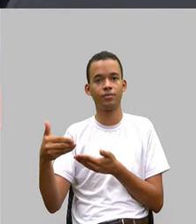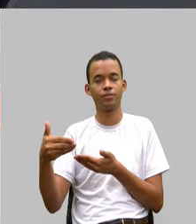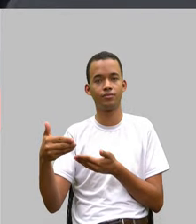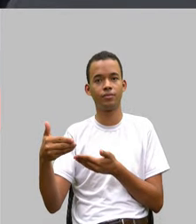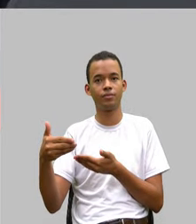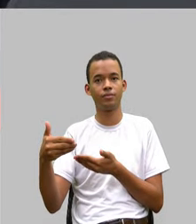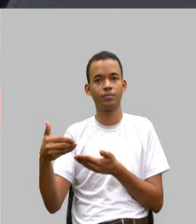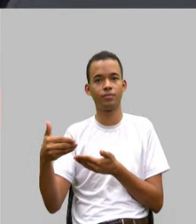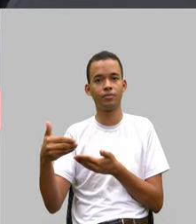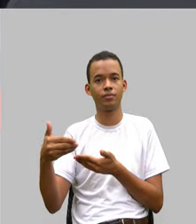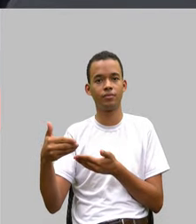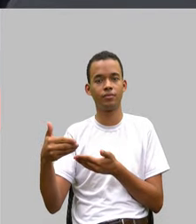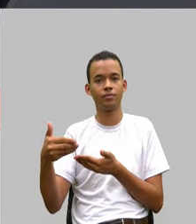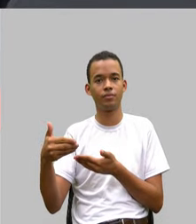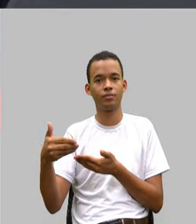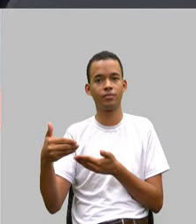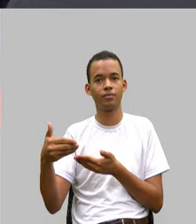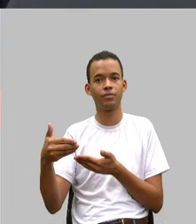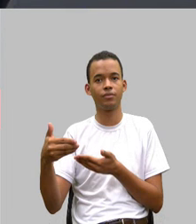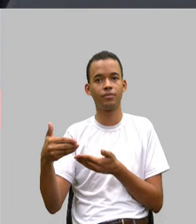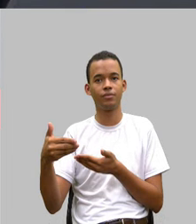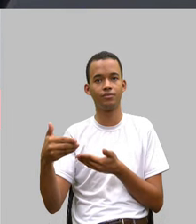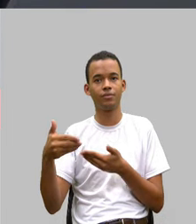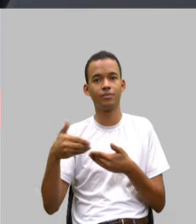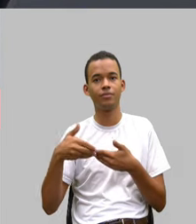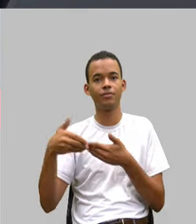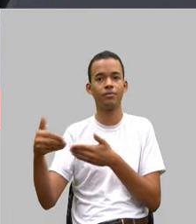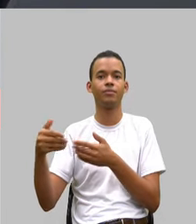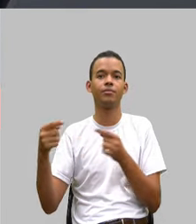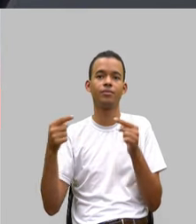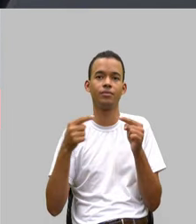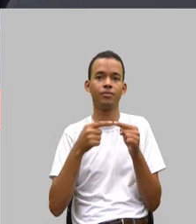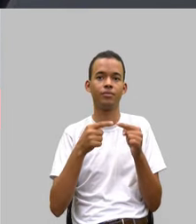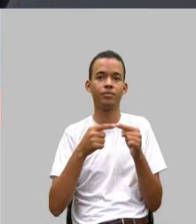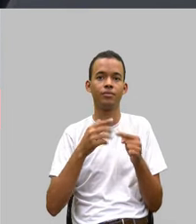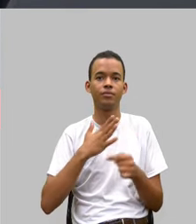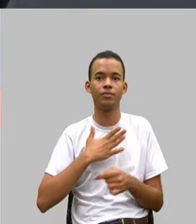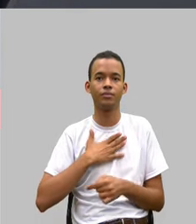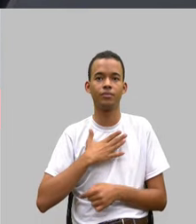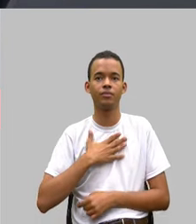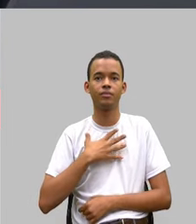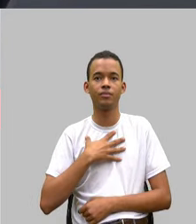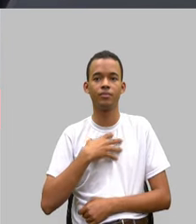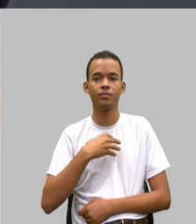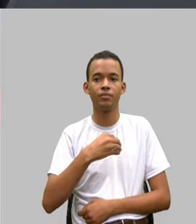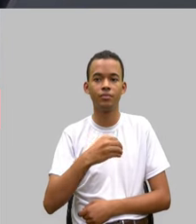um o dedinho do Samuca porque